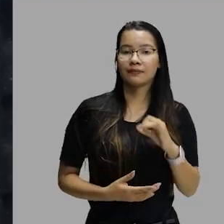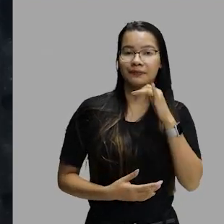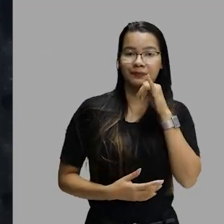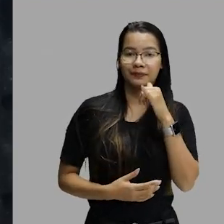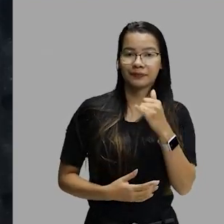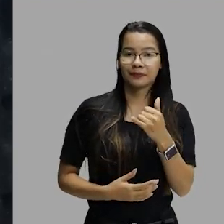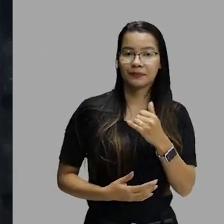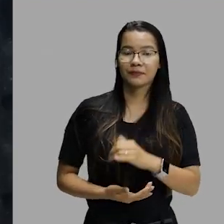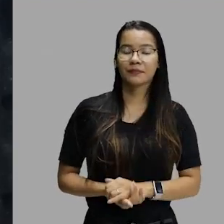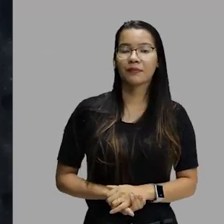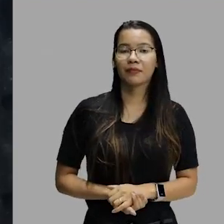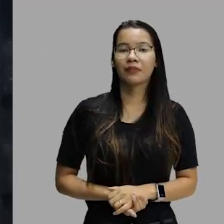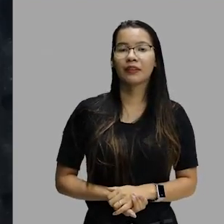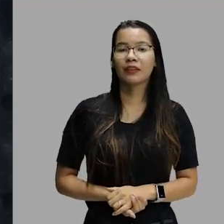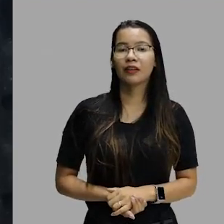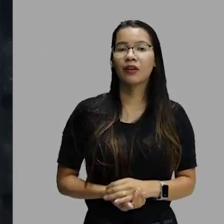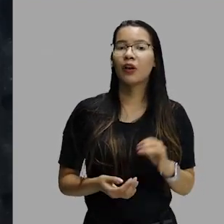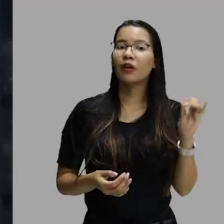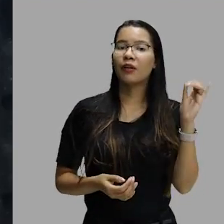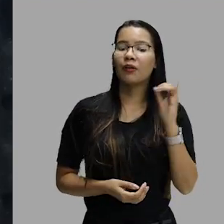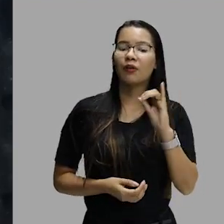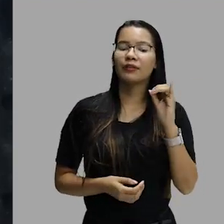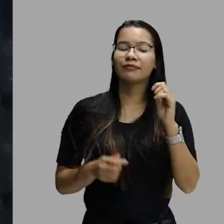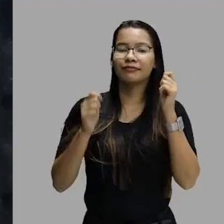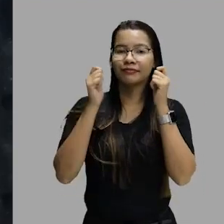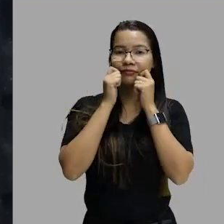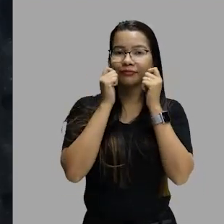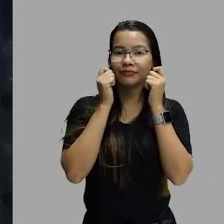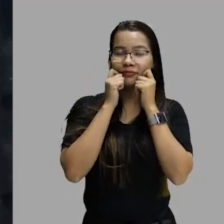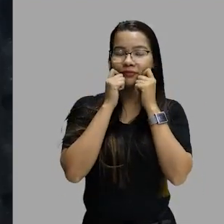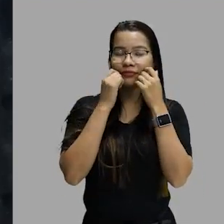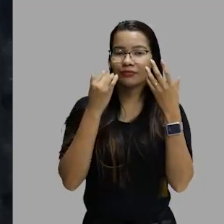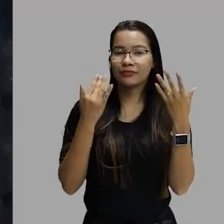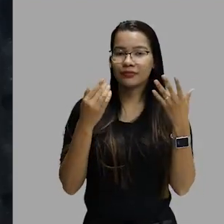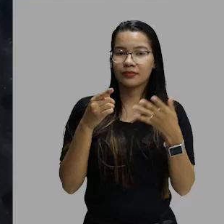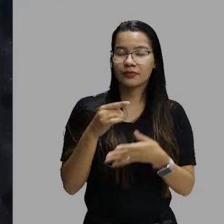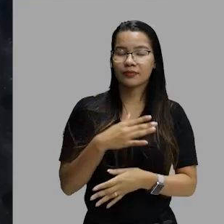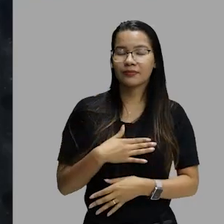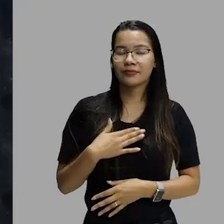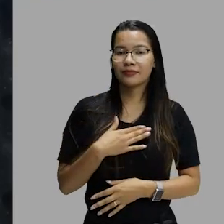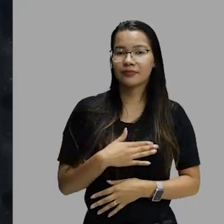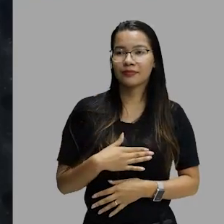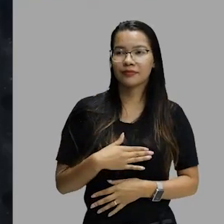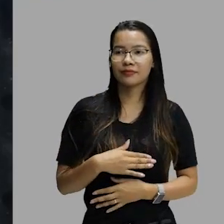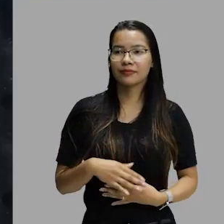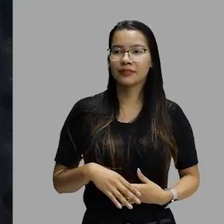assim, oi, chuchus, vocês gostariam?